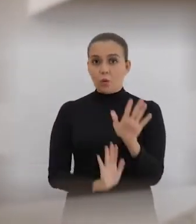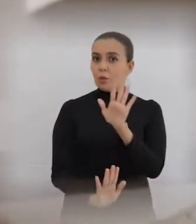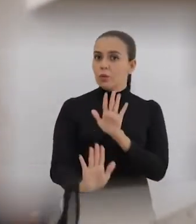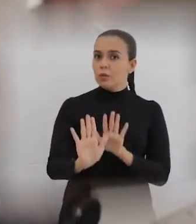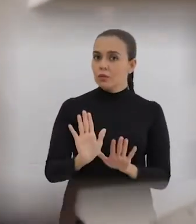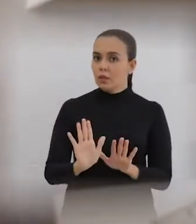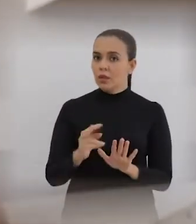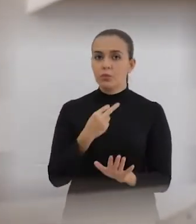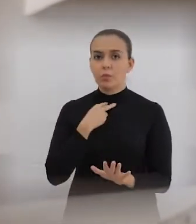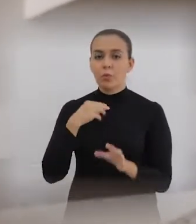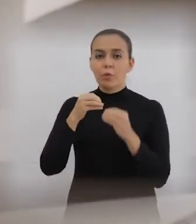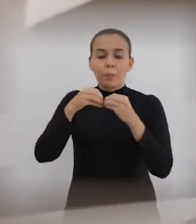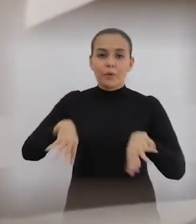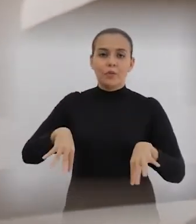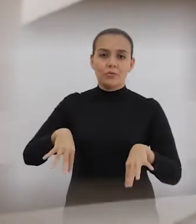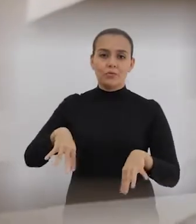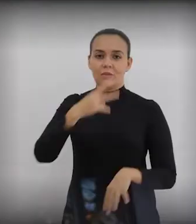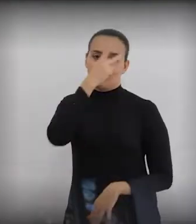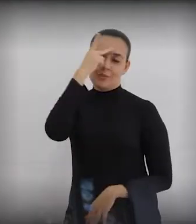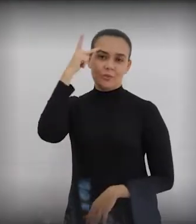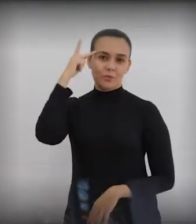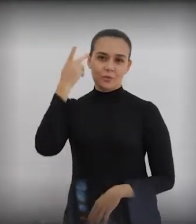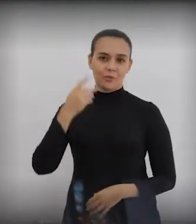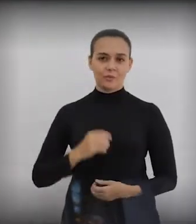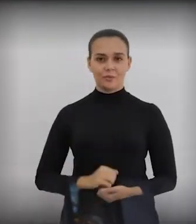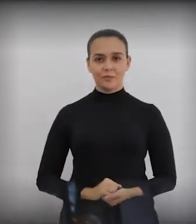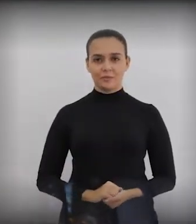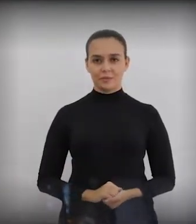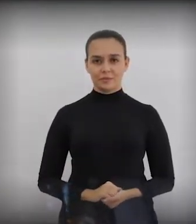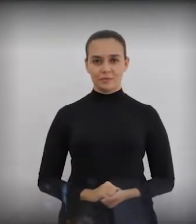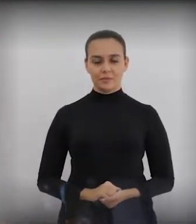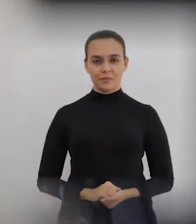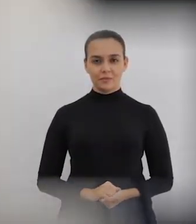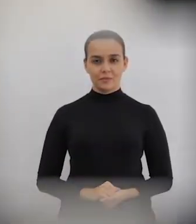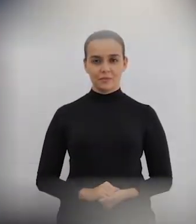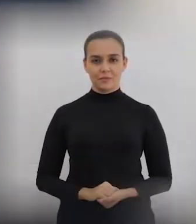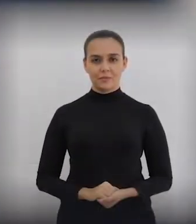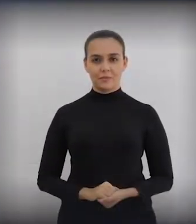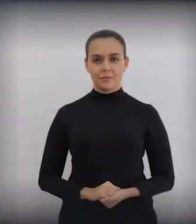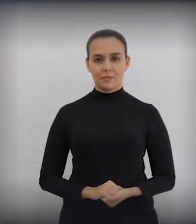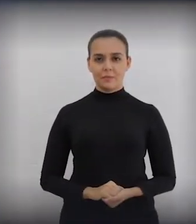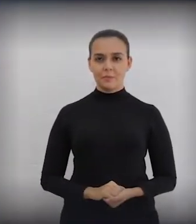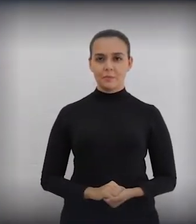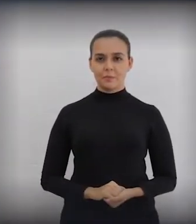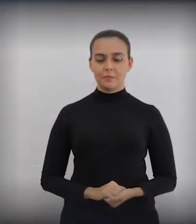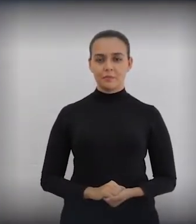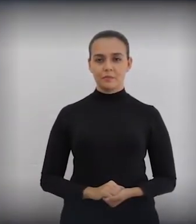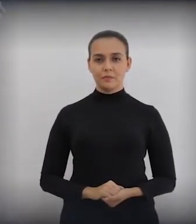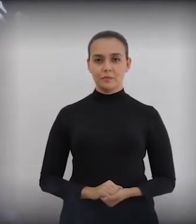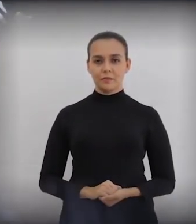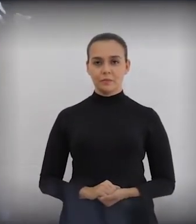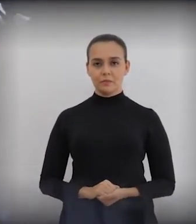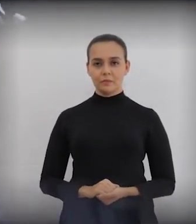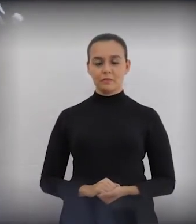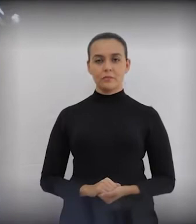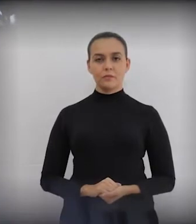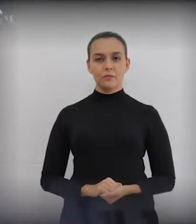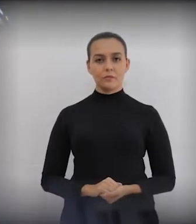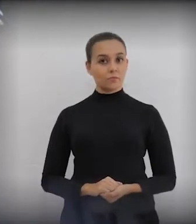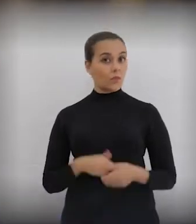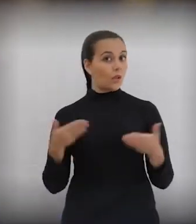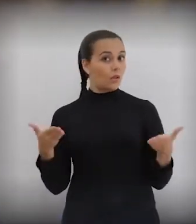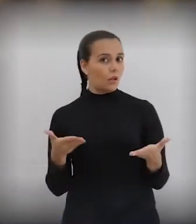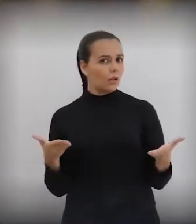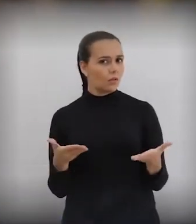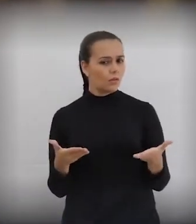fazer isso com bilhões de pessoas. Agora, essa questão